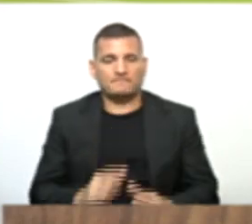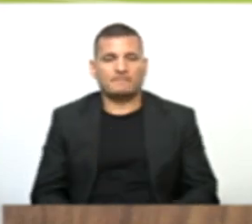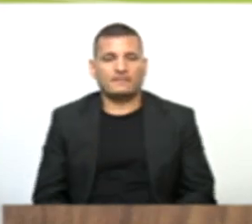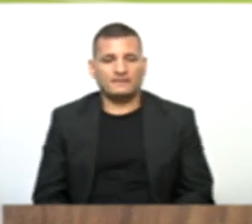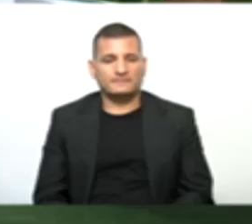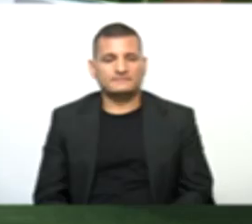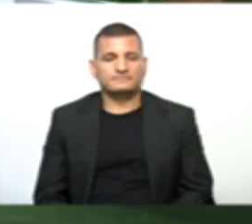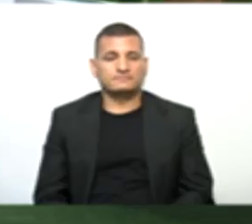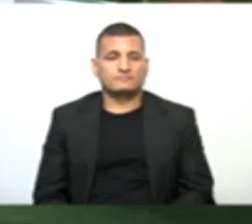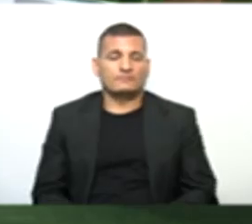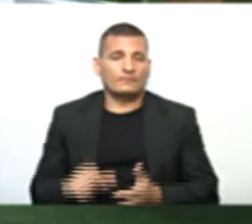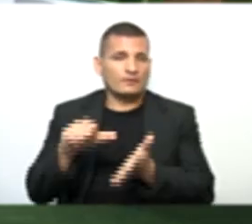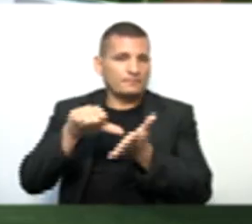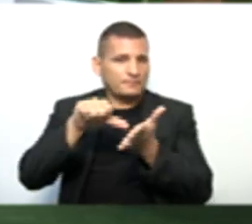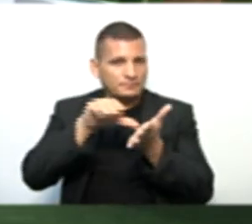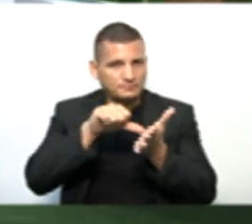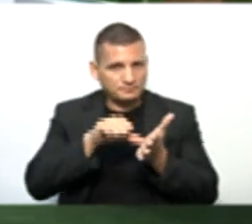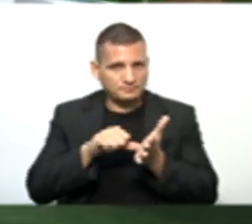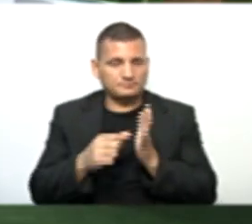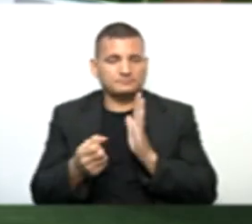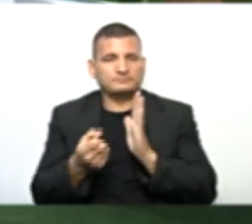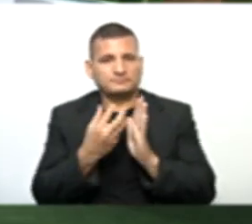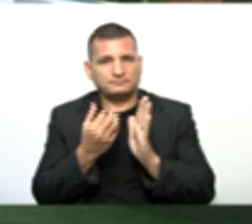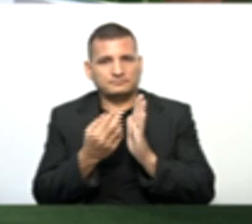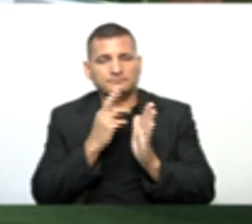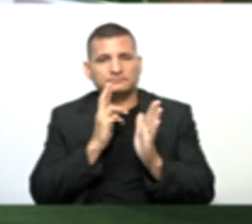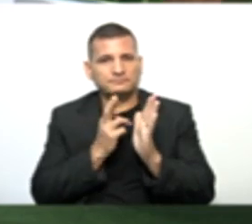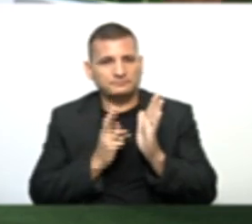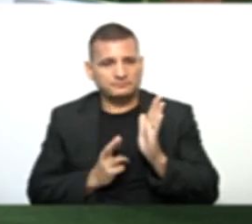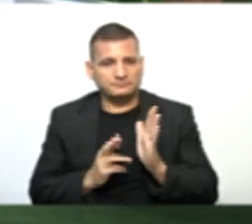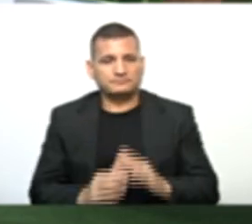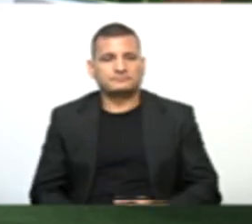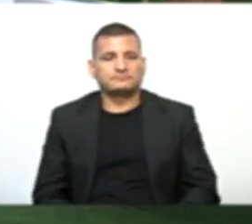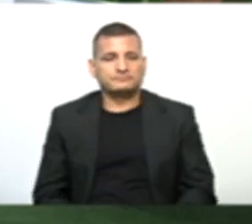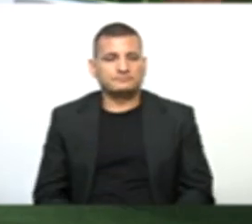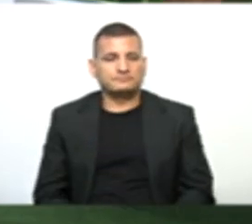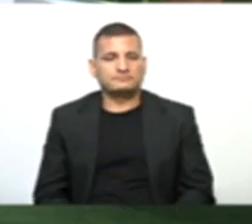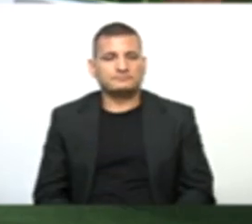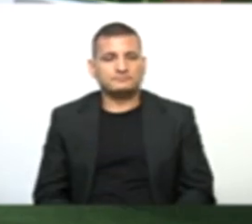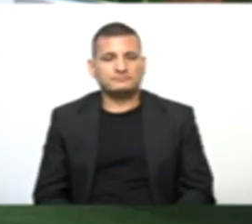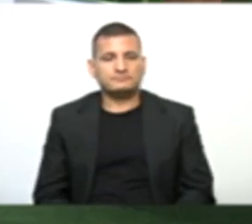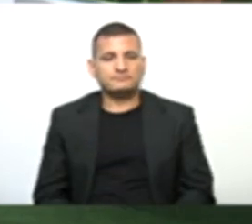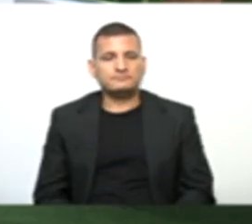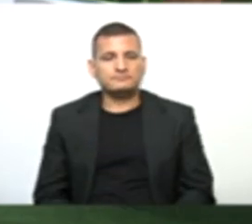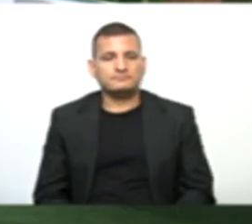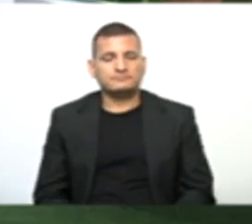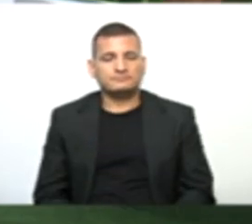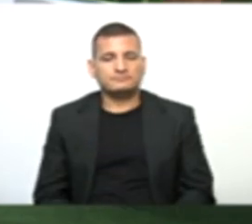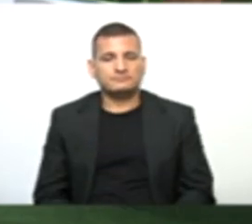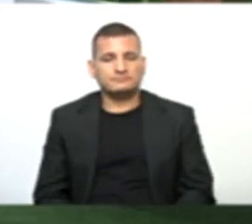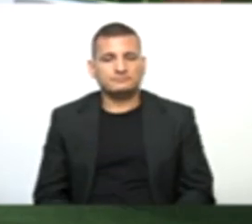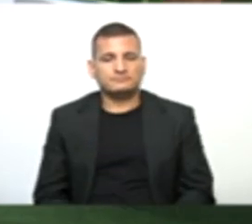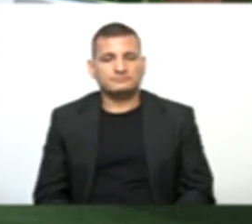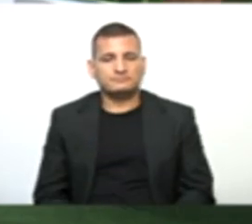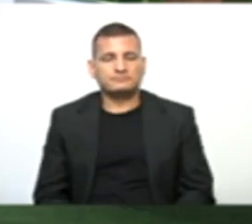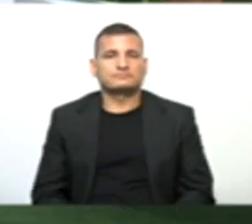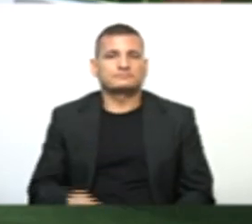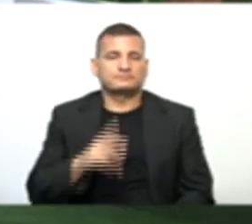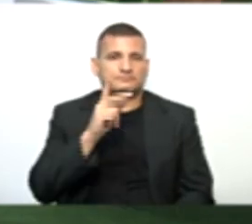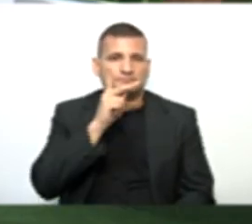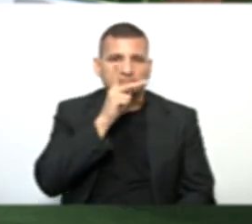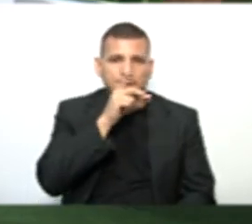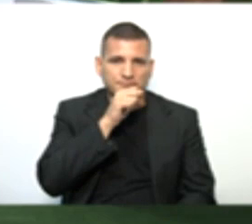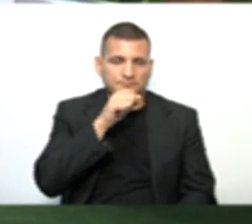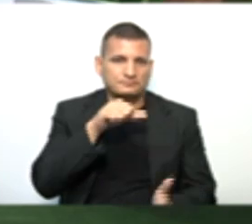ok. Os polos que estão participando com a gente. Os polos são Porto